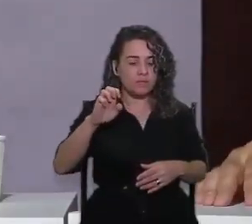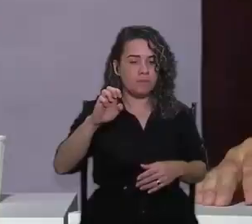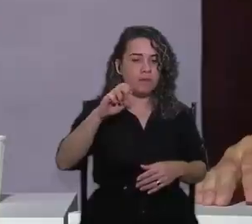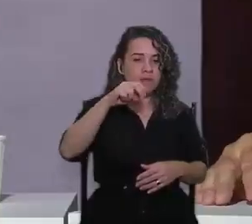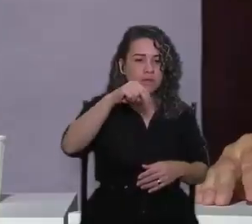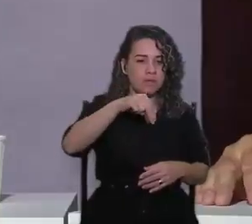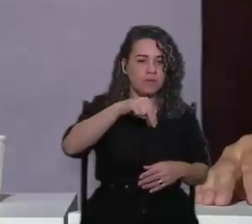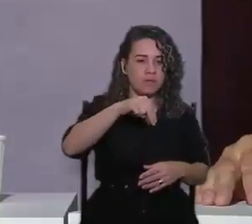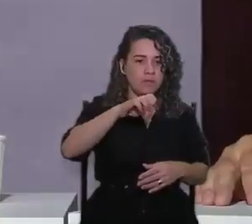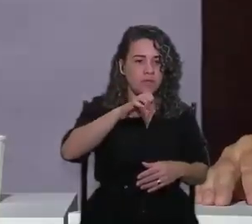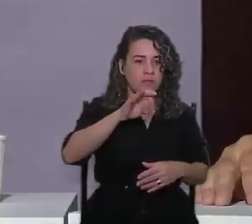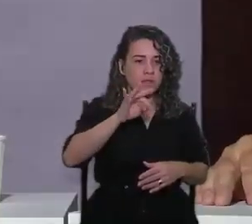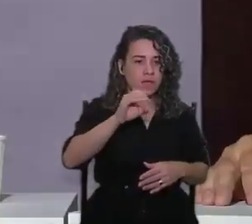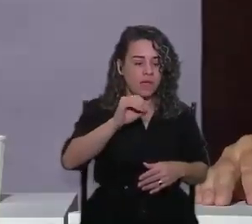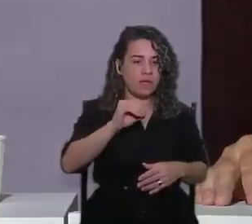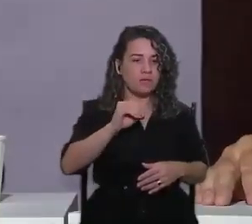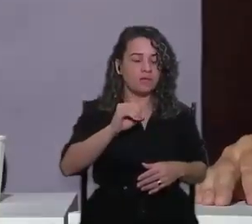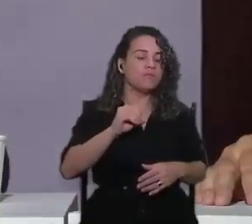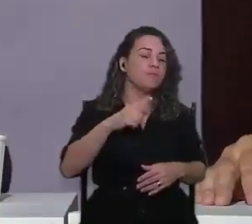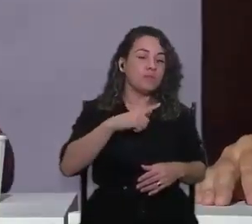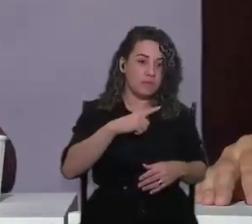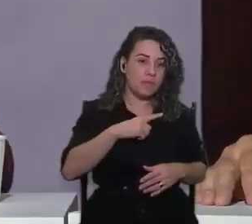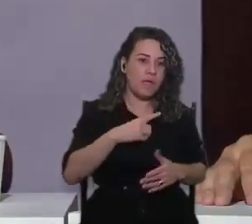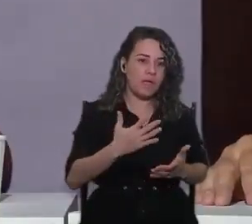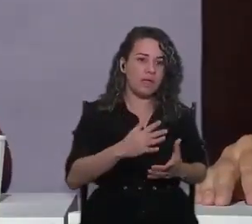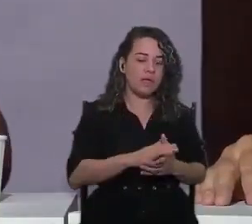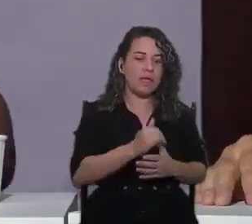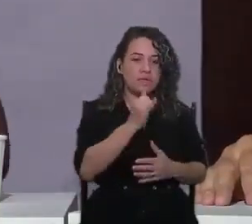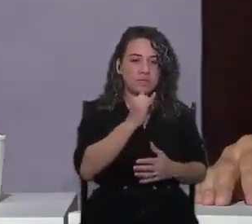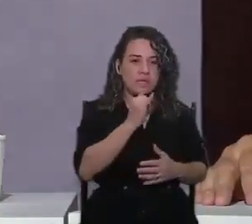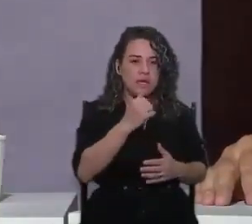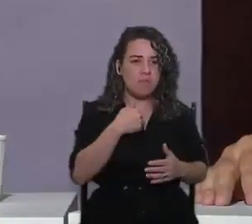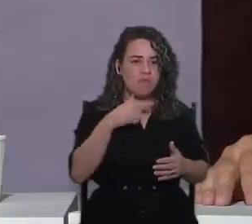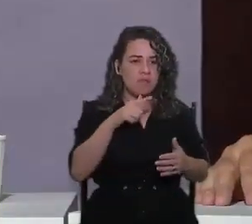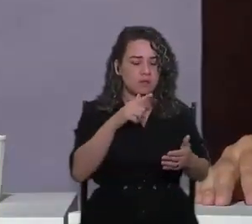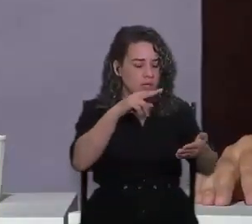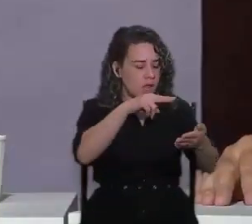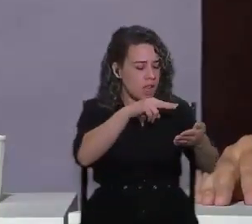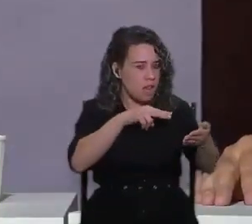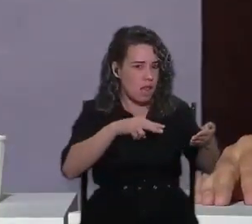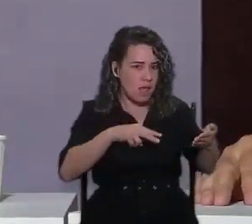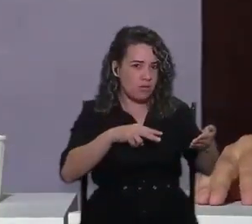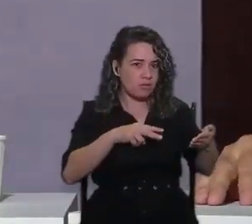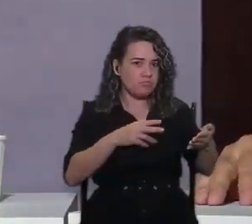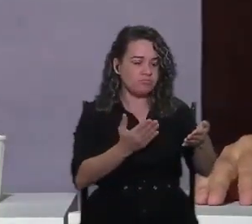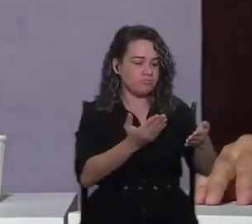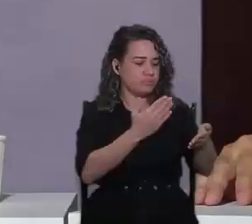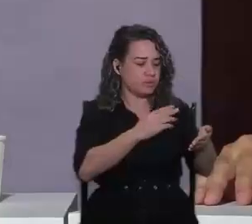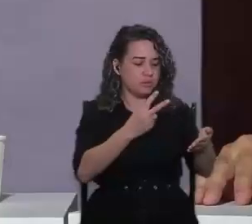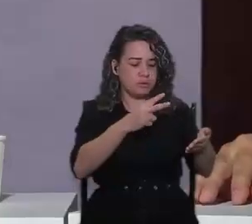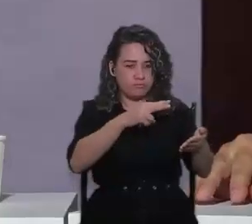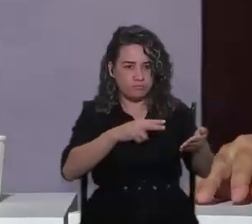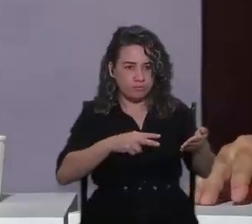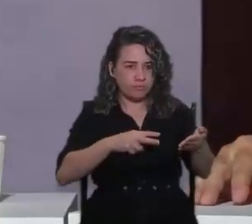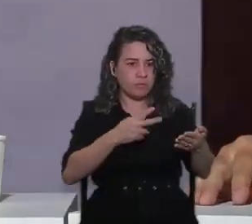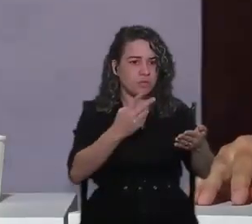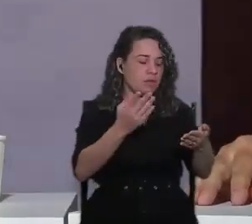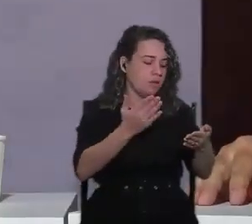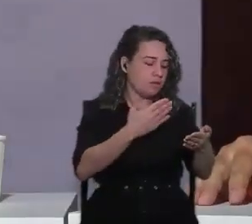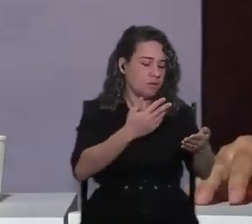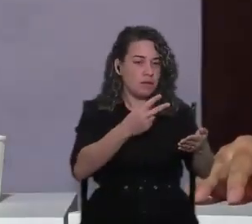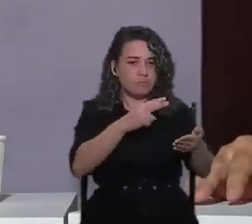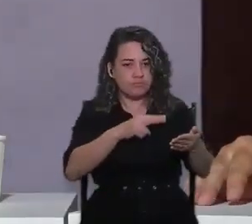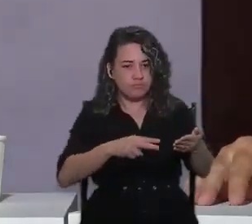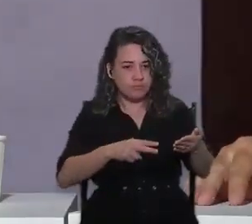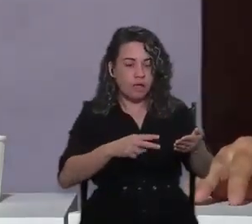partir do momento que você passa alguns números de página. Então, se você lê 2, 3 capítulos, você, comprovando que você leu esses capítulos, tem um quiz, tal, etc.,